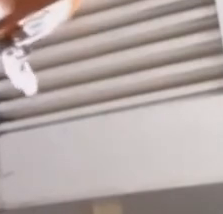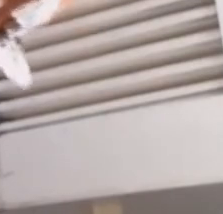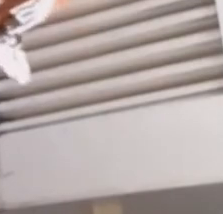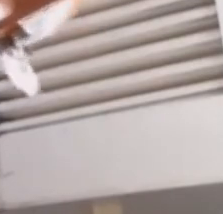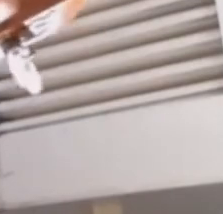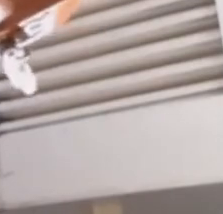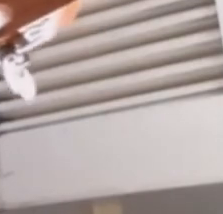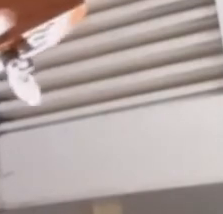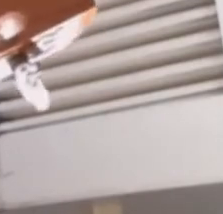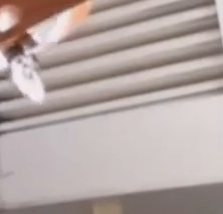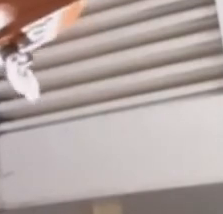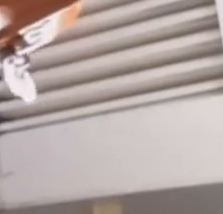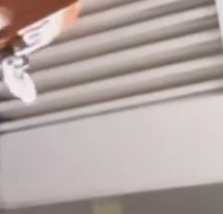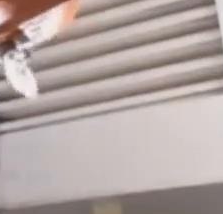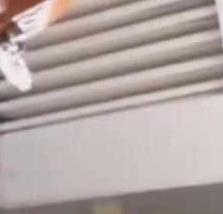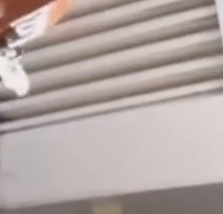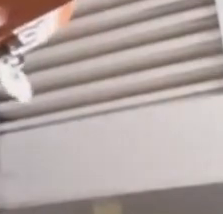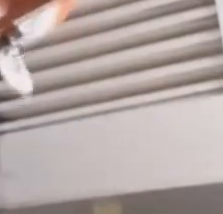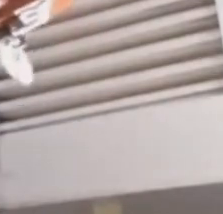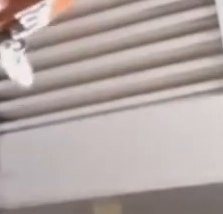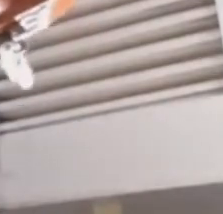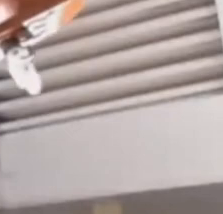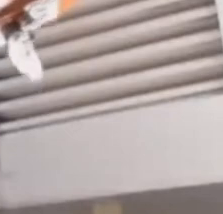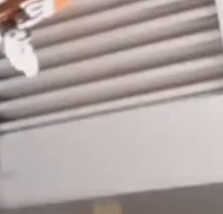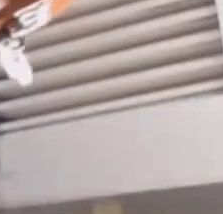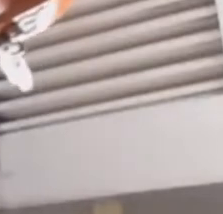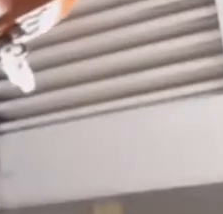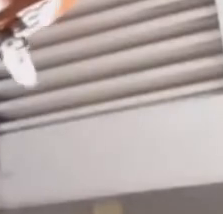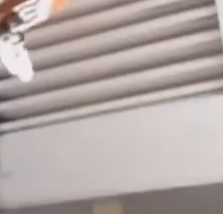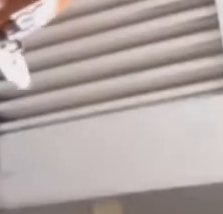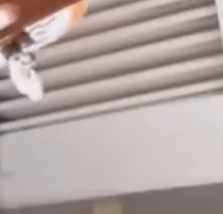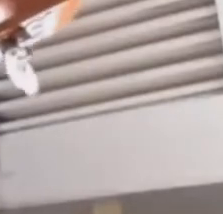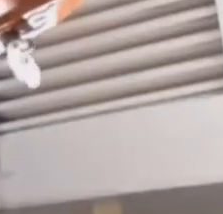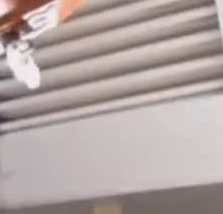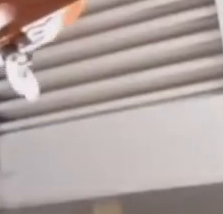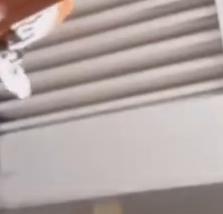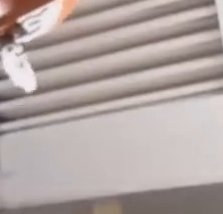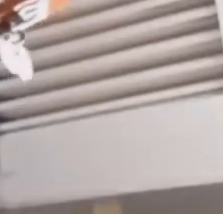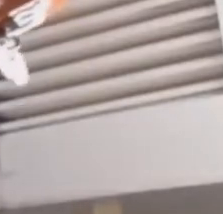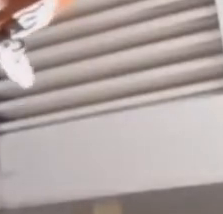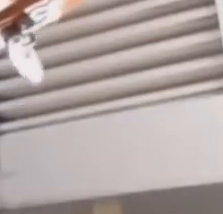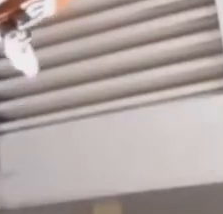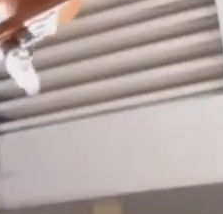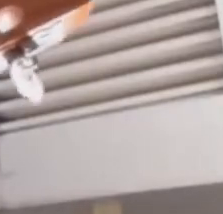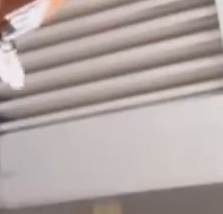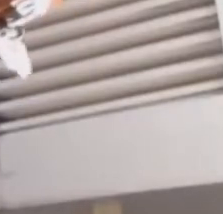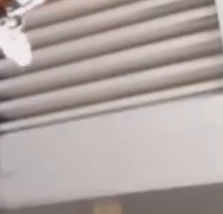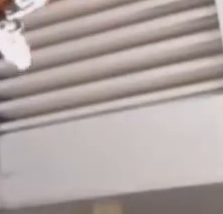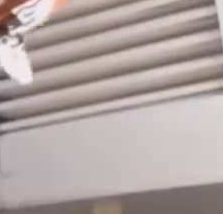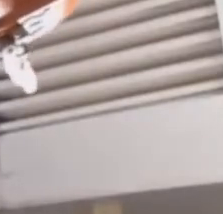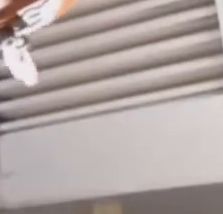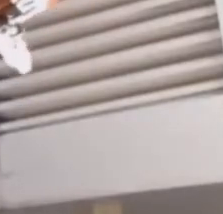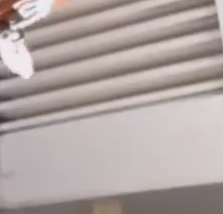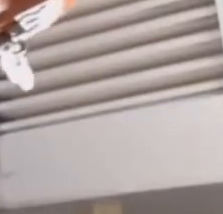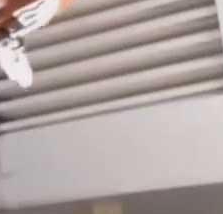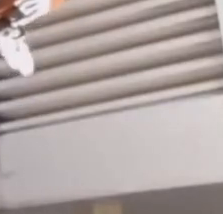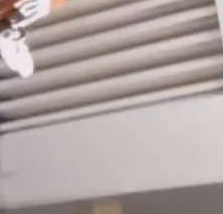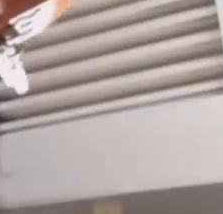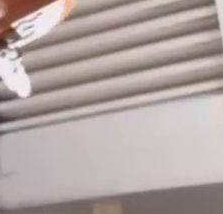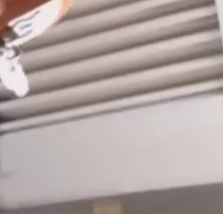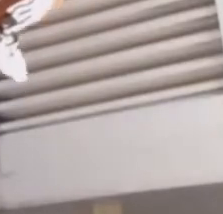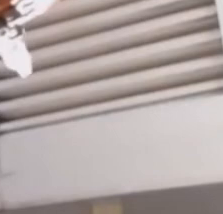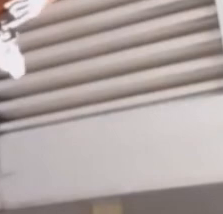prestar atenção, você vai ver, não tem problema, não, não. O quociente é